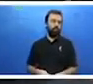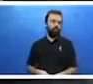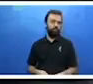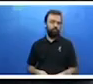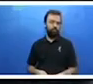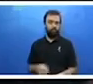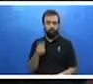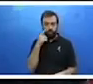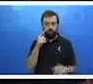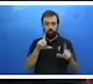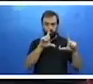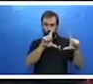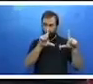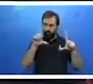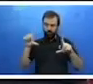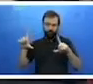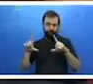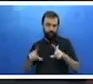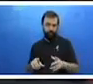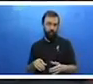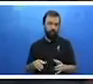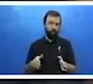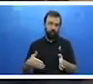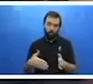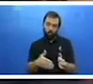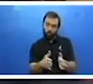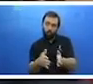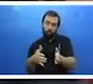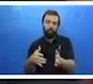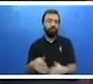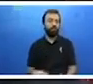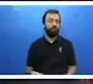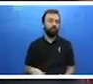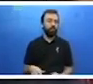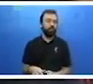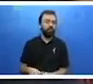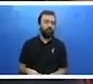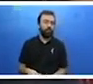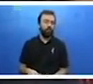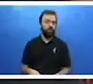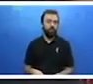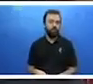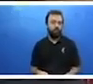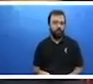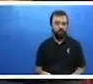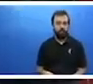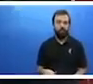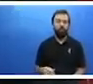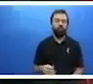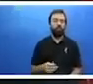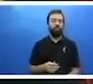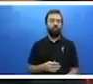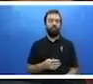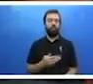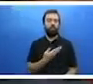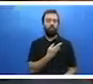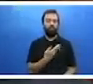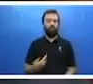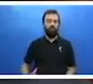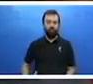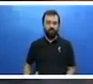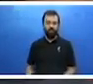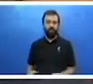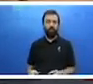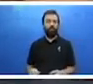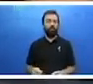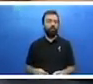nós estamos vendo ferrovia, é uma das obras que é responsabilidade do governo federal, ferrovia